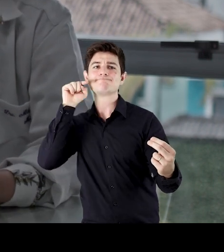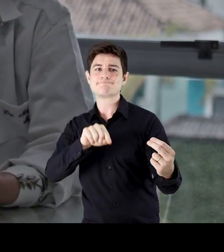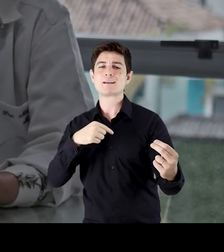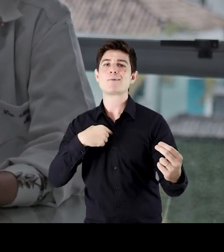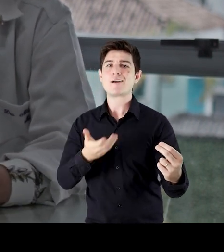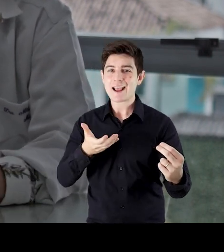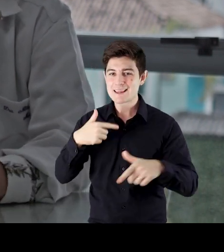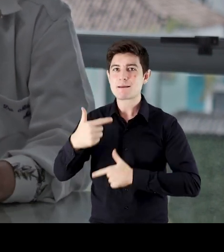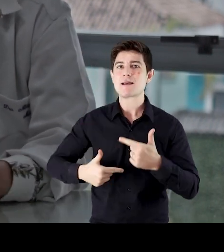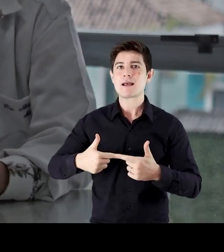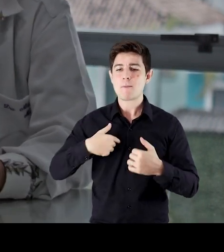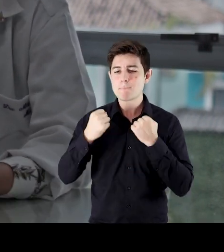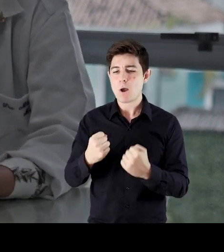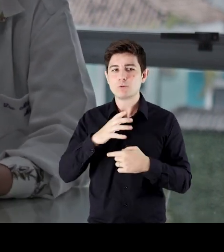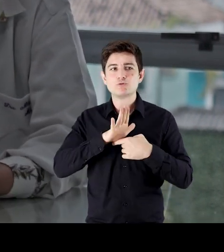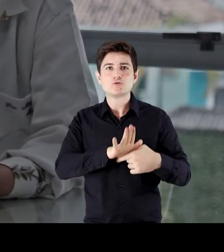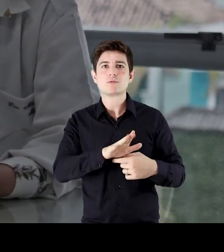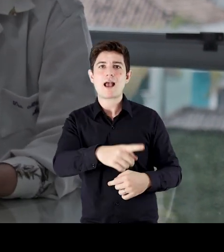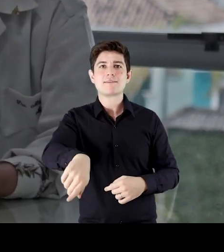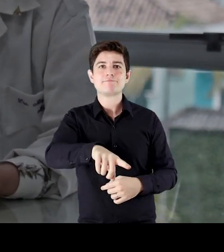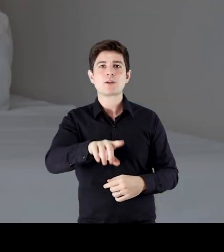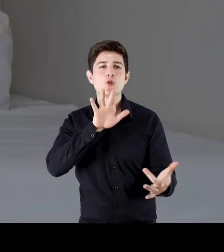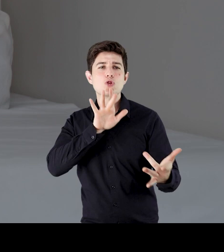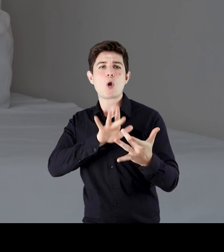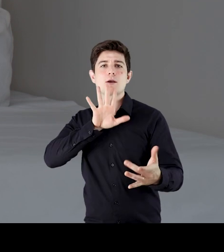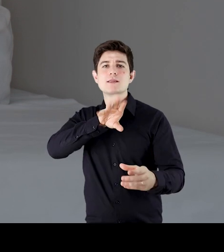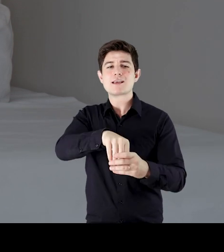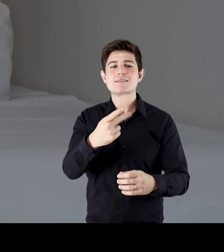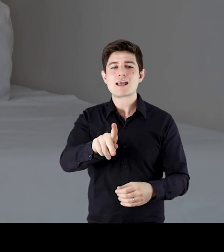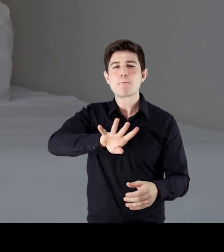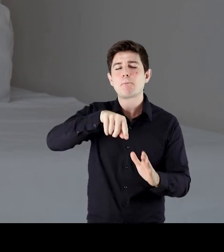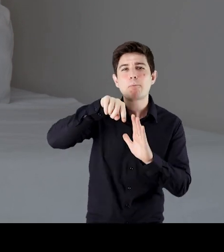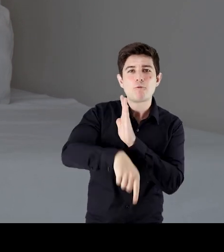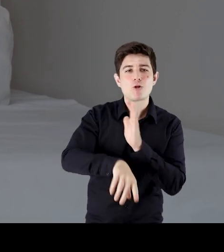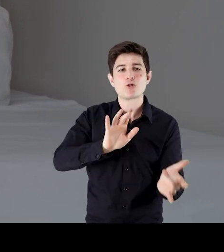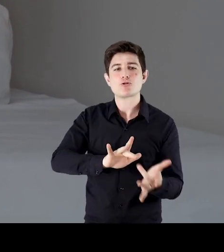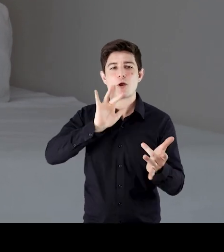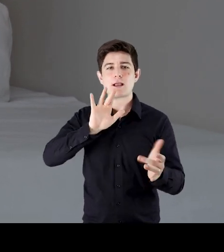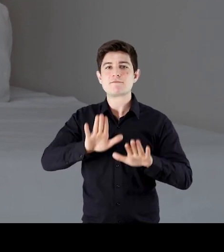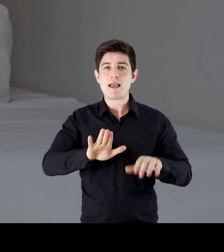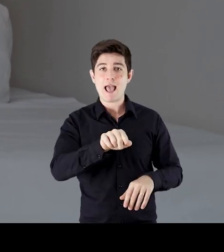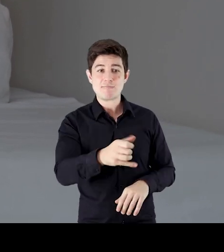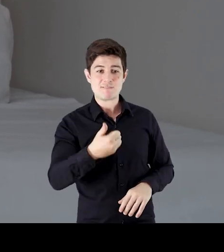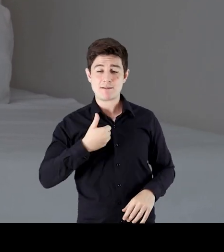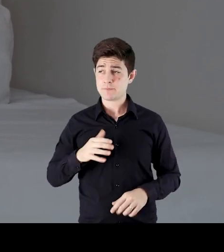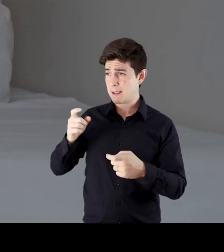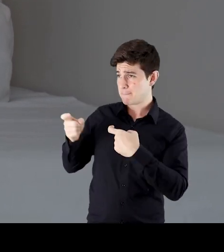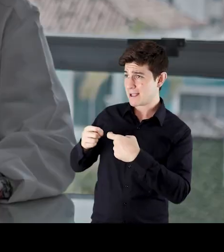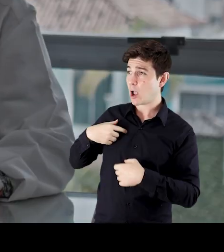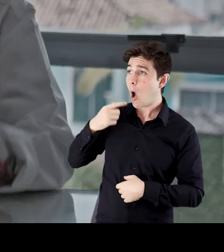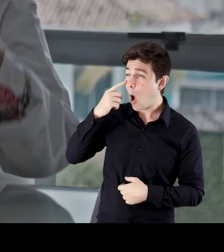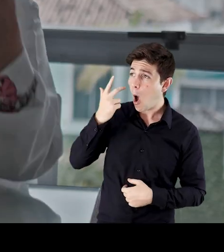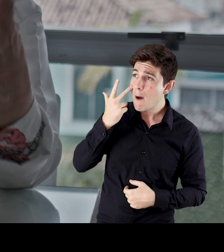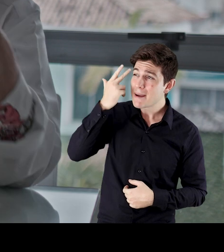muito ajudar as pessoas, tocar as pessoas no que elas eram, na essência delas. As pessoas vêm, doutor, eu vou